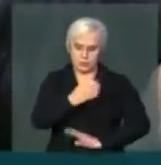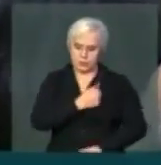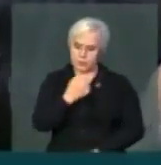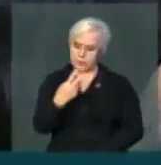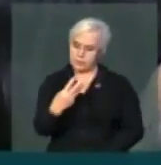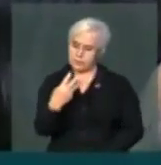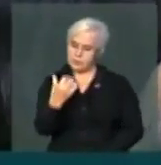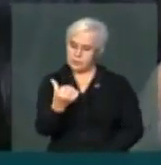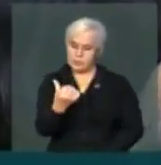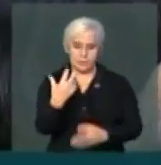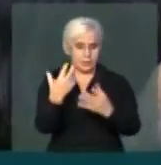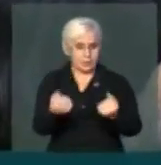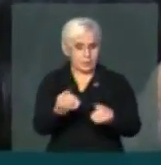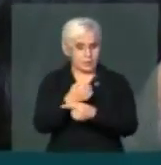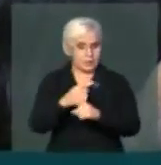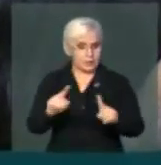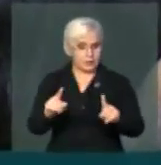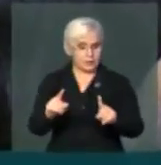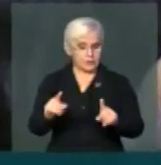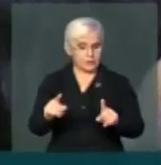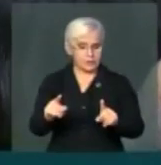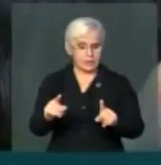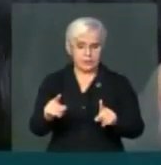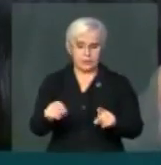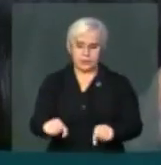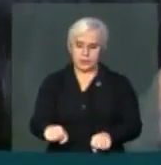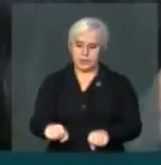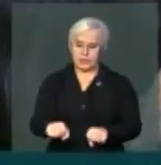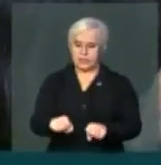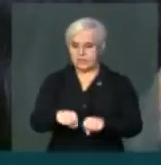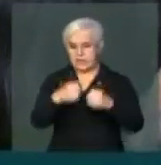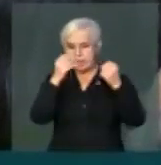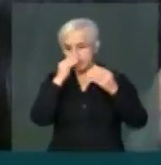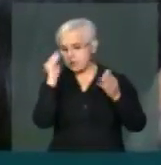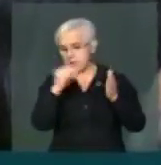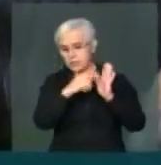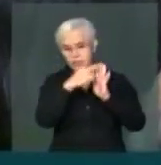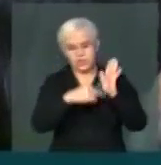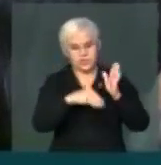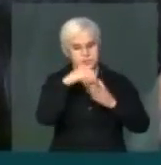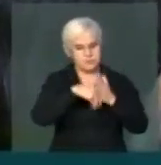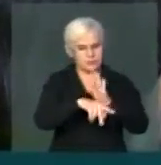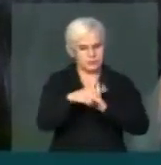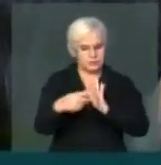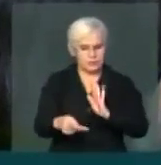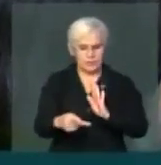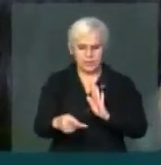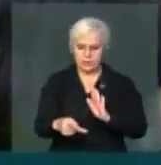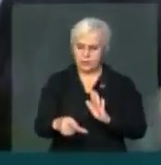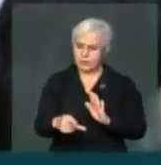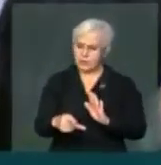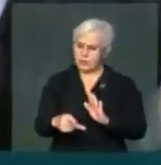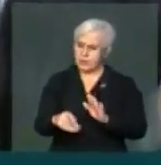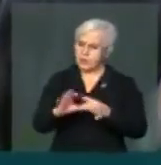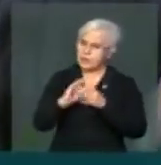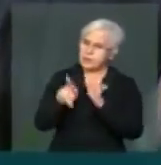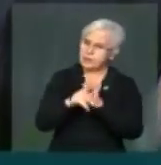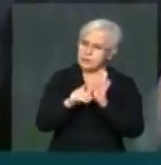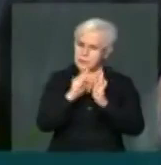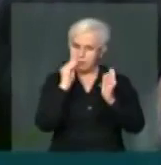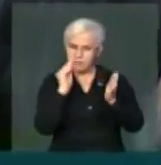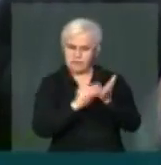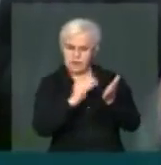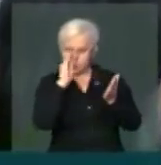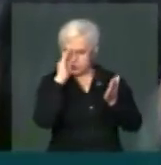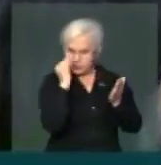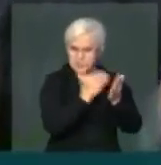PLN36, não permitir que se quebre o regimento interno, não permitir que se desrespeite a Constituição, como está sendo